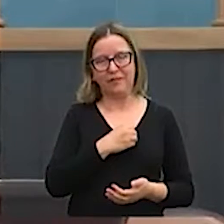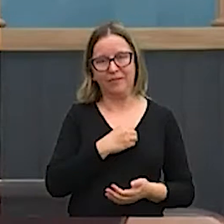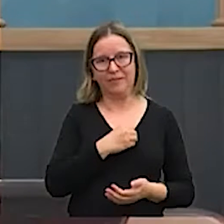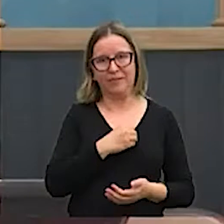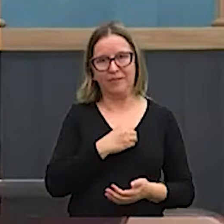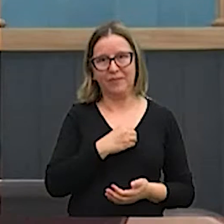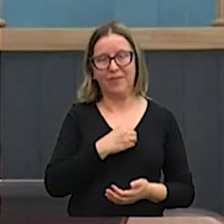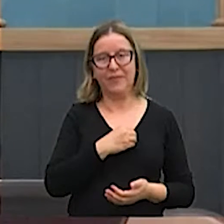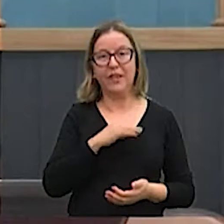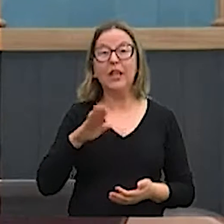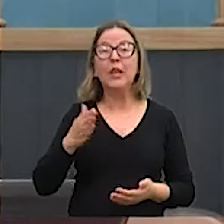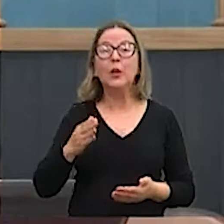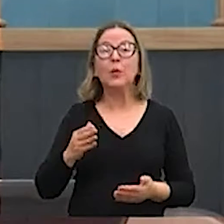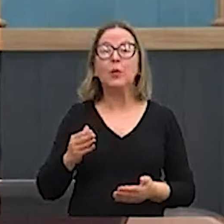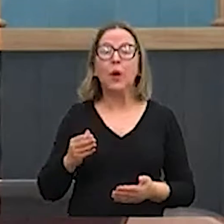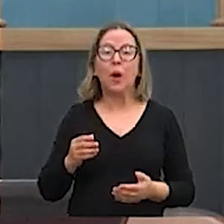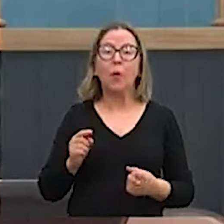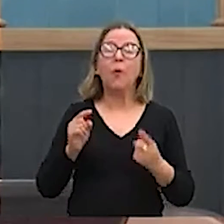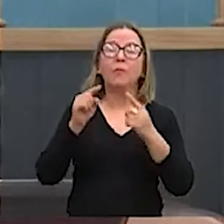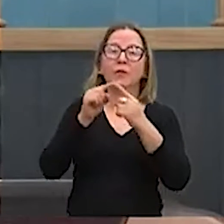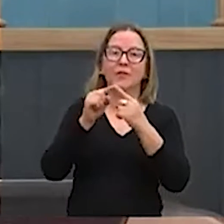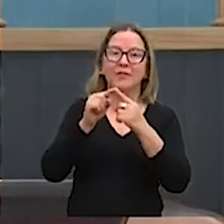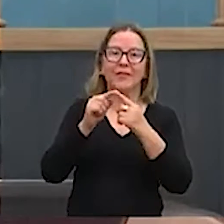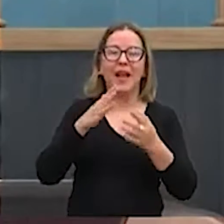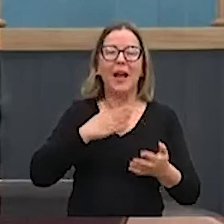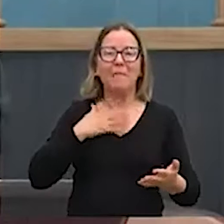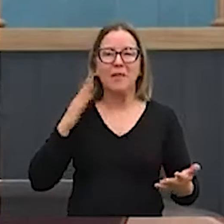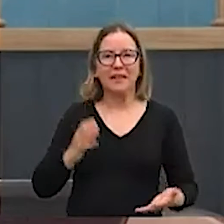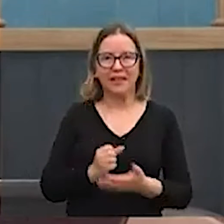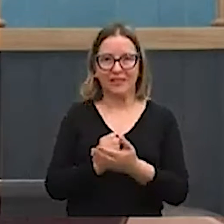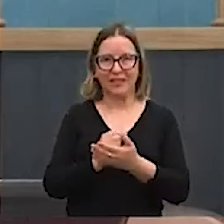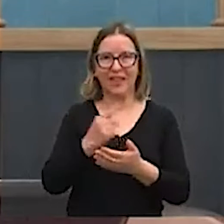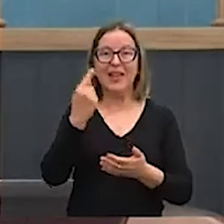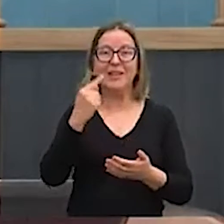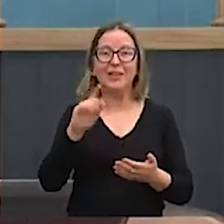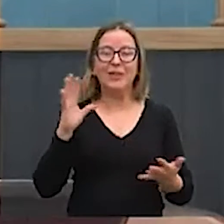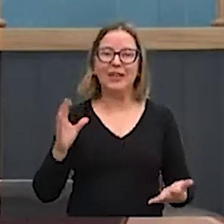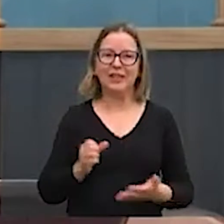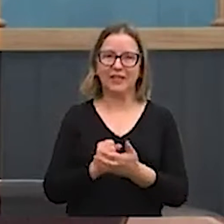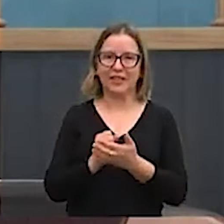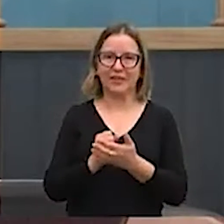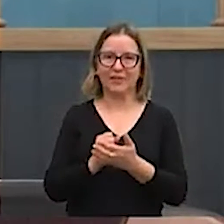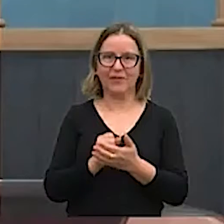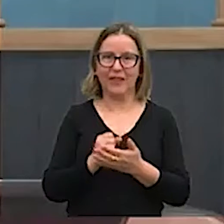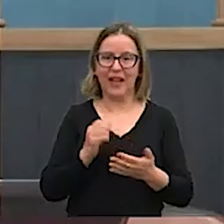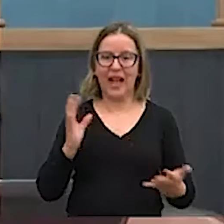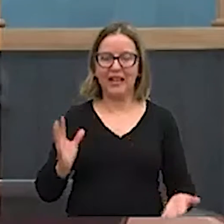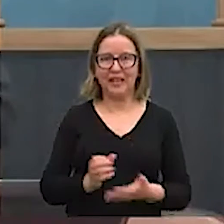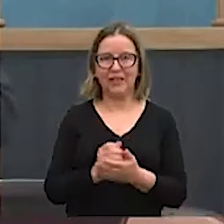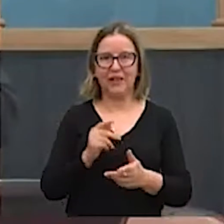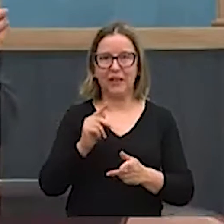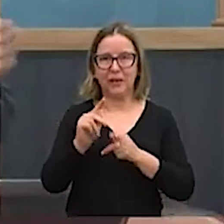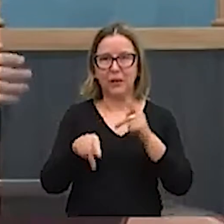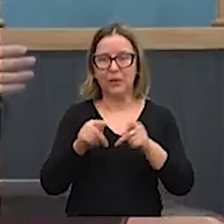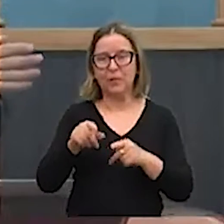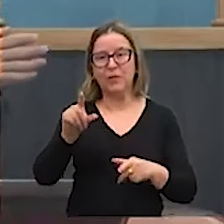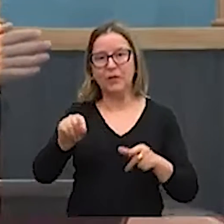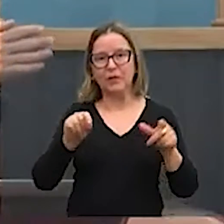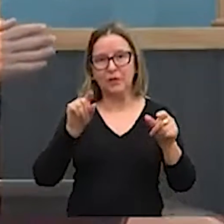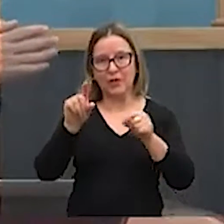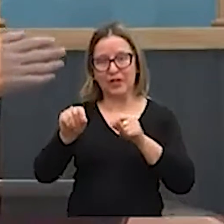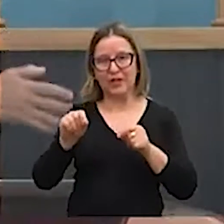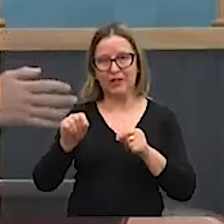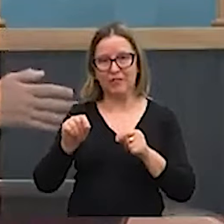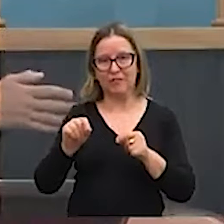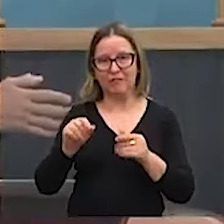salvação, a sua salvação, a salvação de um povo escolhido, tanto entre